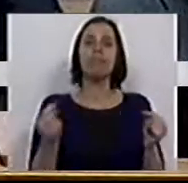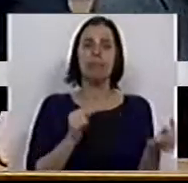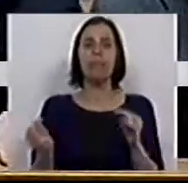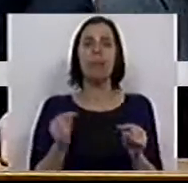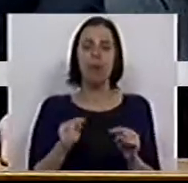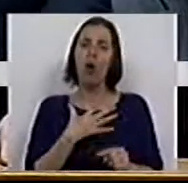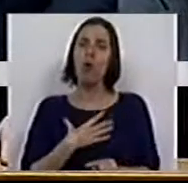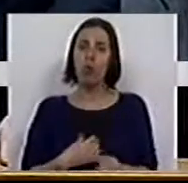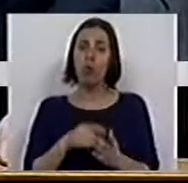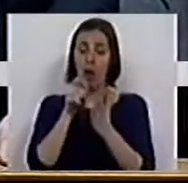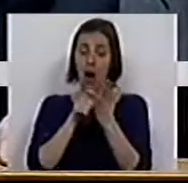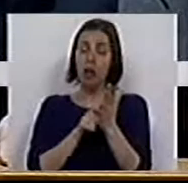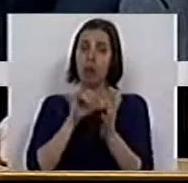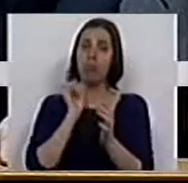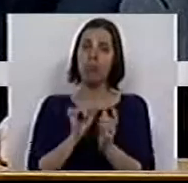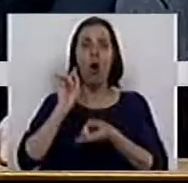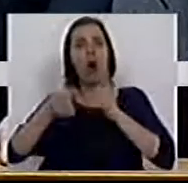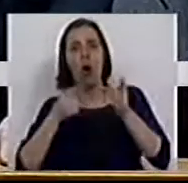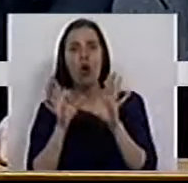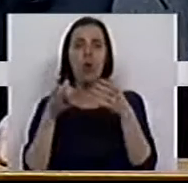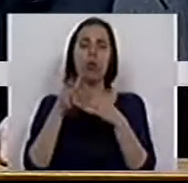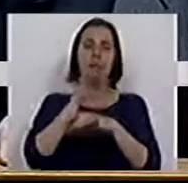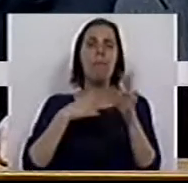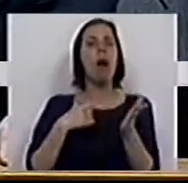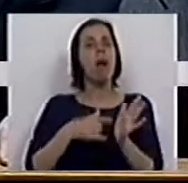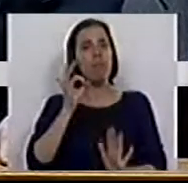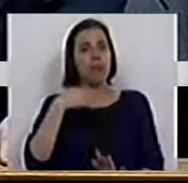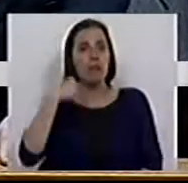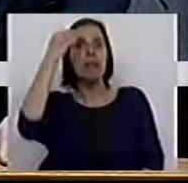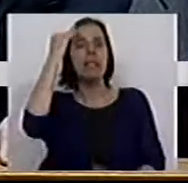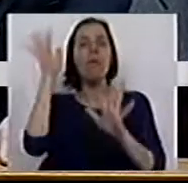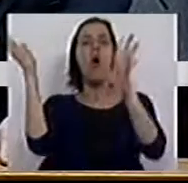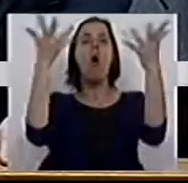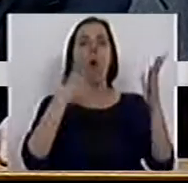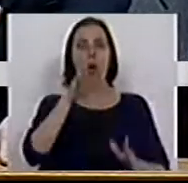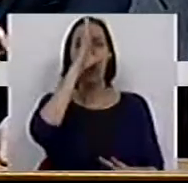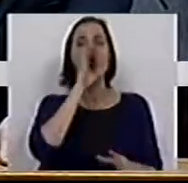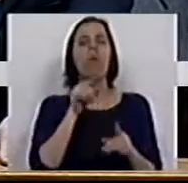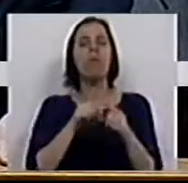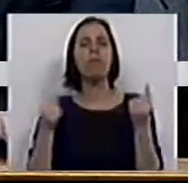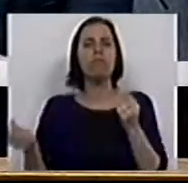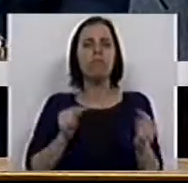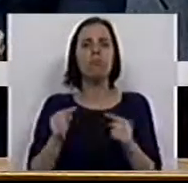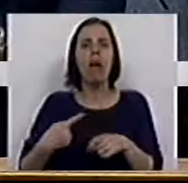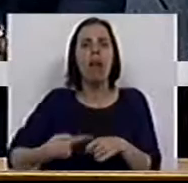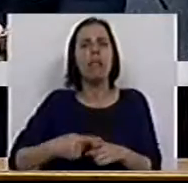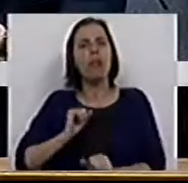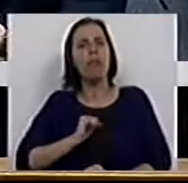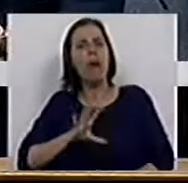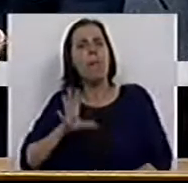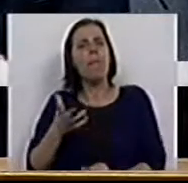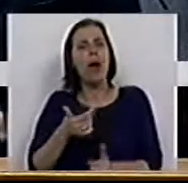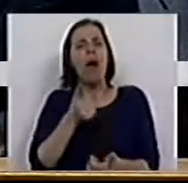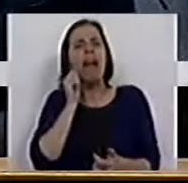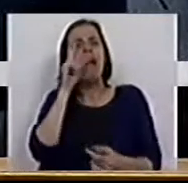Debatemos com gosto a agenda do Conselho Europeu, mas precisamos de saber onde é que o Governo está a debater os interesses do nosso país